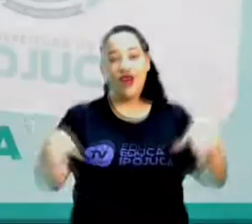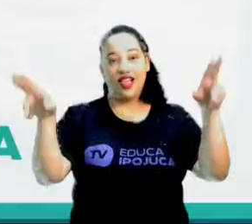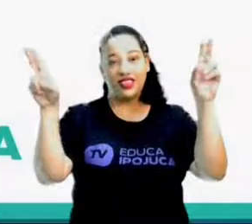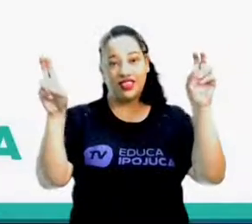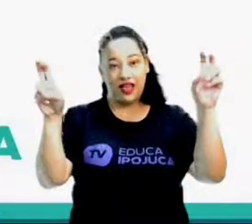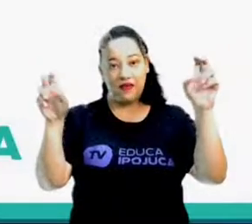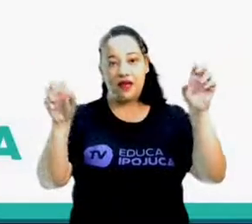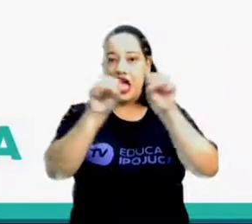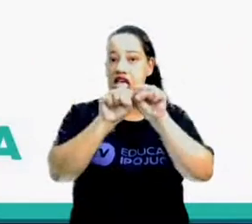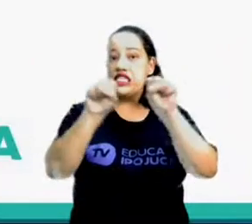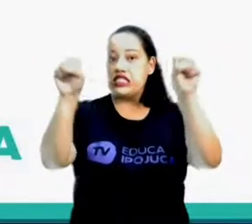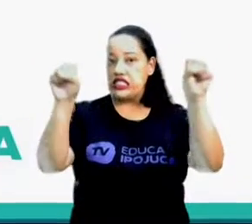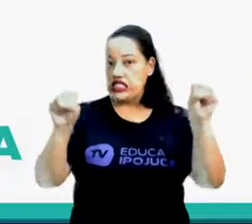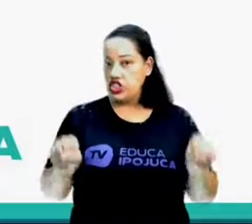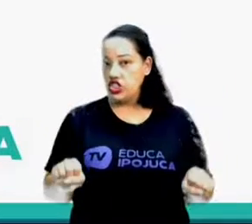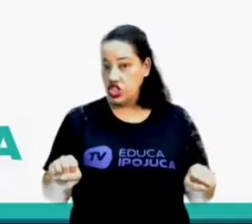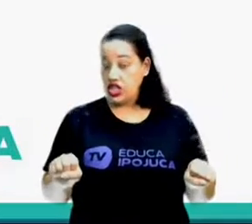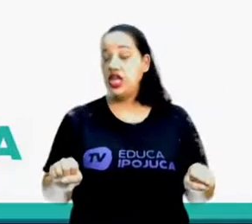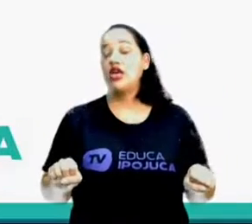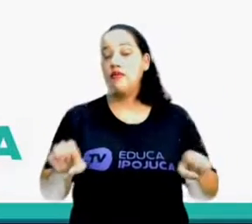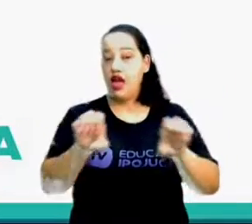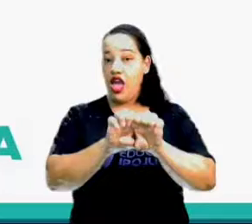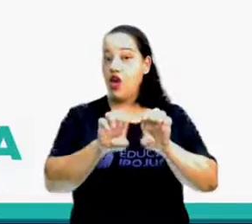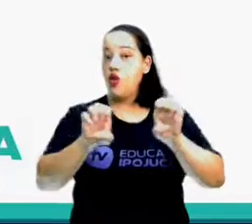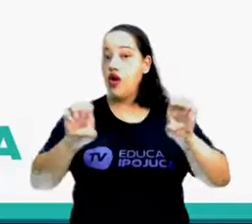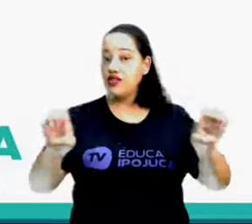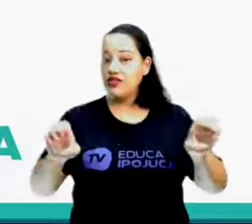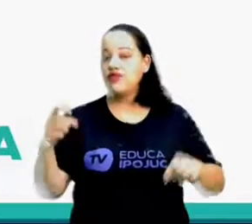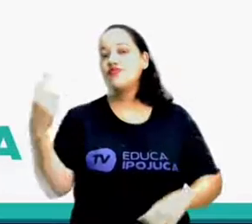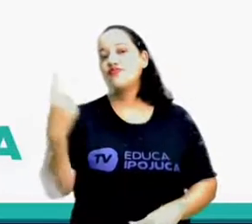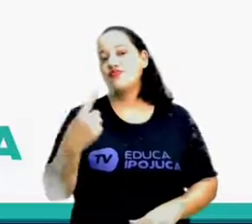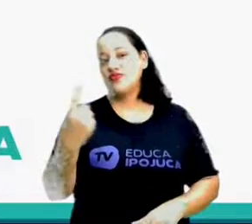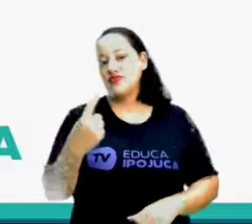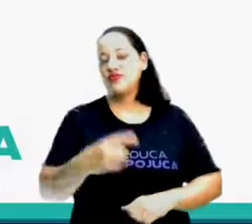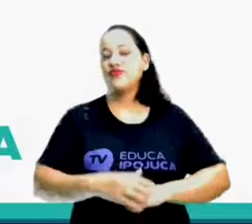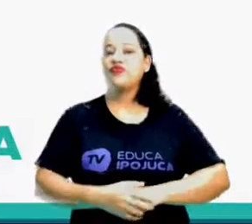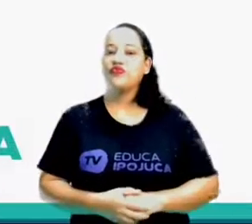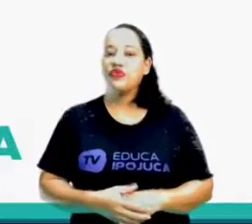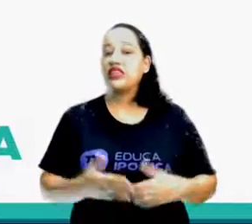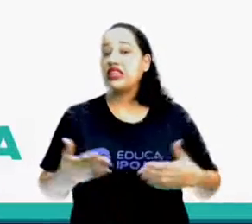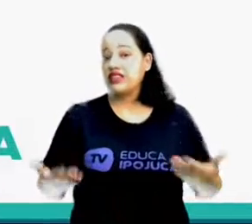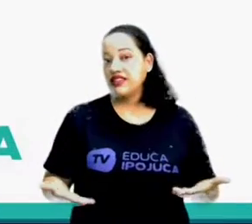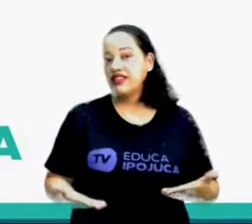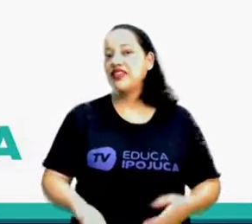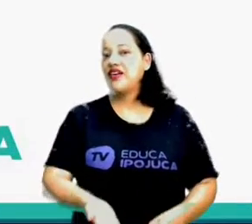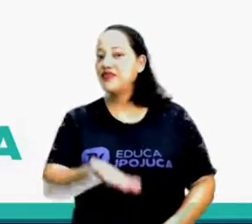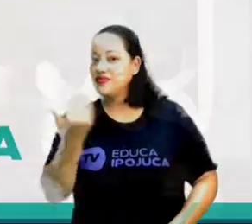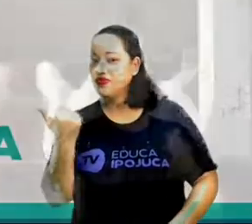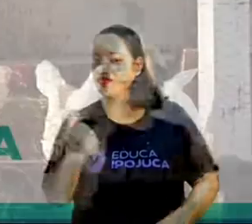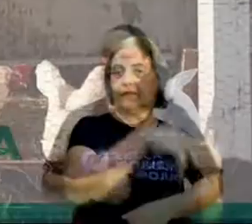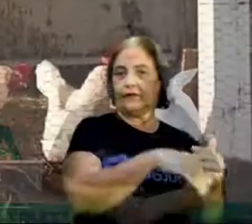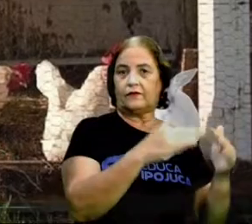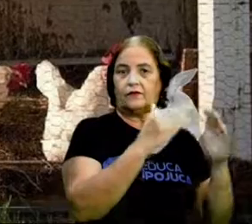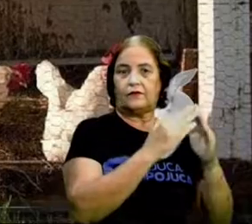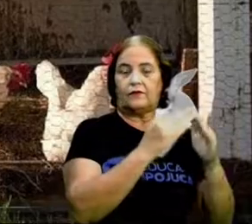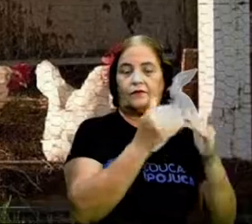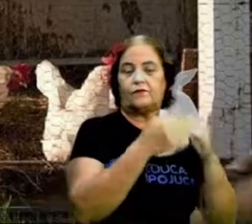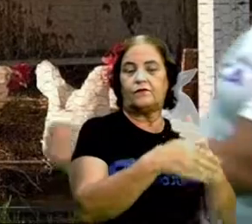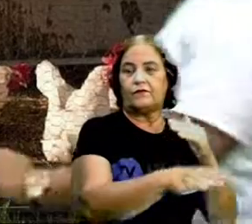sobre sistema de equação do primeiro grau. Então, vem comigo!